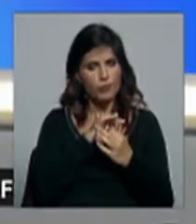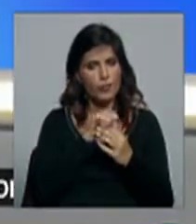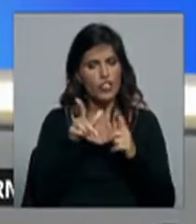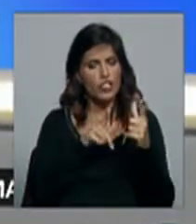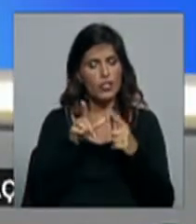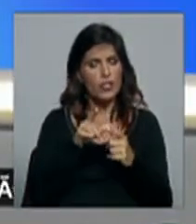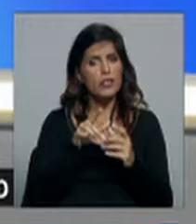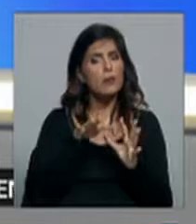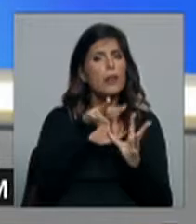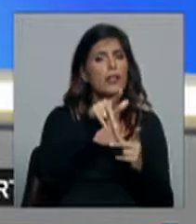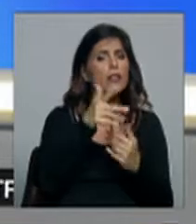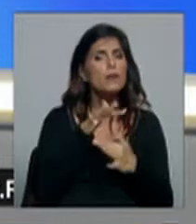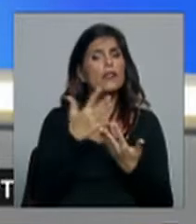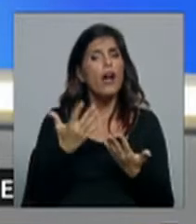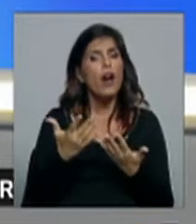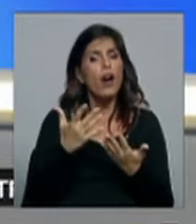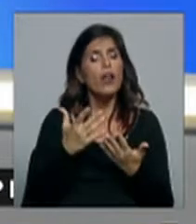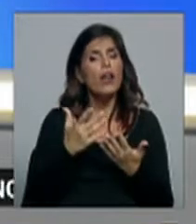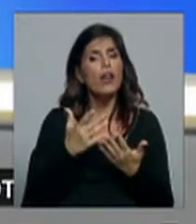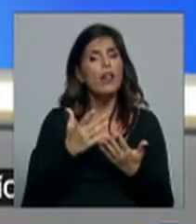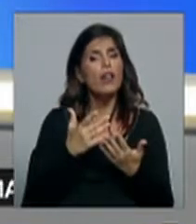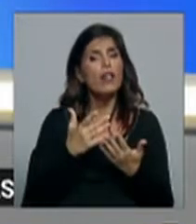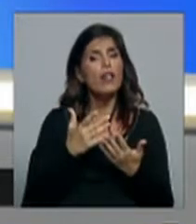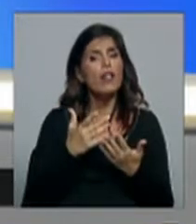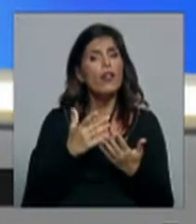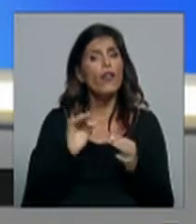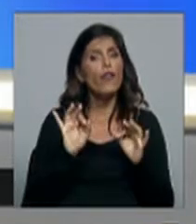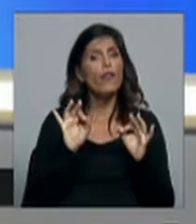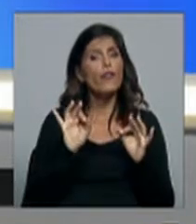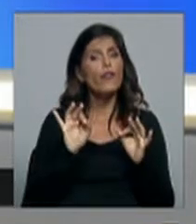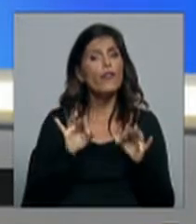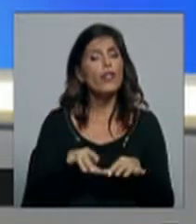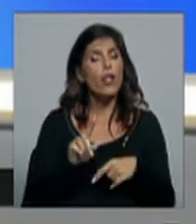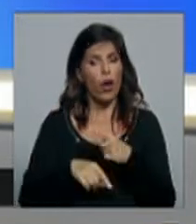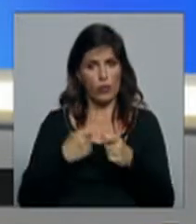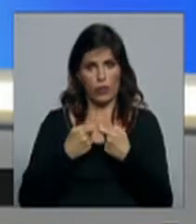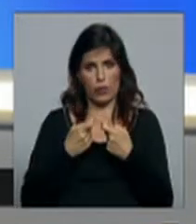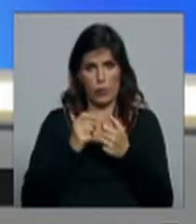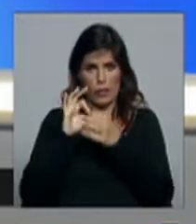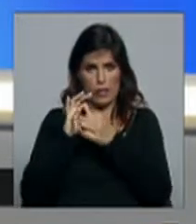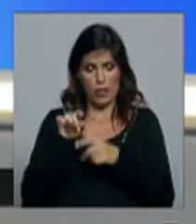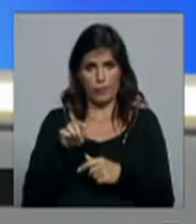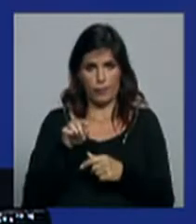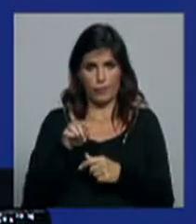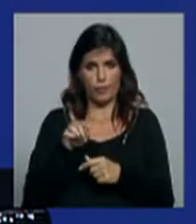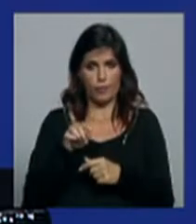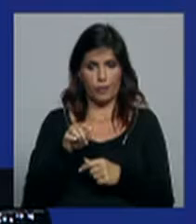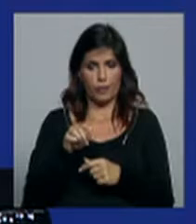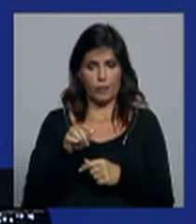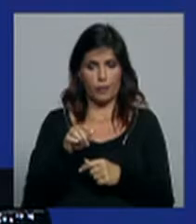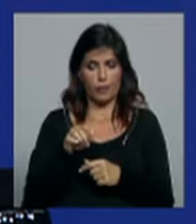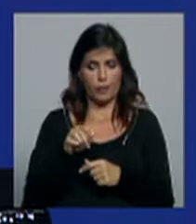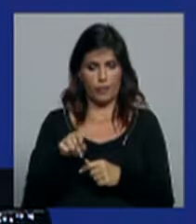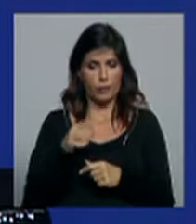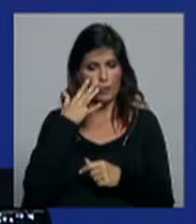e planetas, mas desta vez do ponto de vista do final de outro tipo de ligação. E bilhar. Vamos falar de bilhar planetário